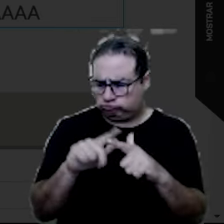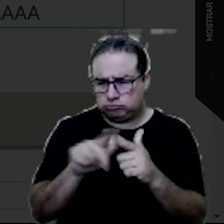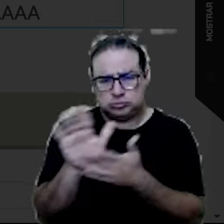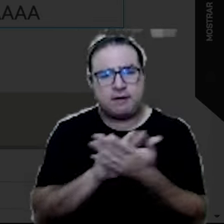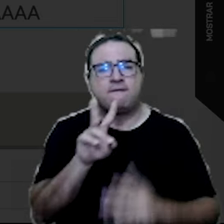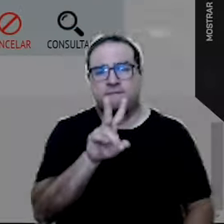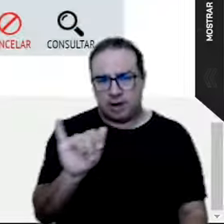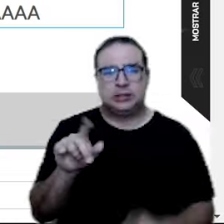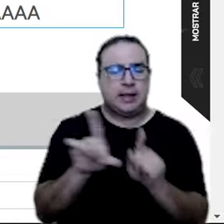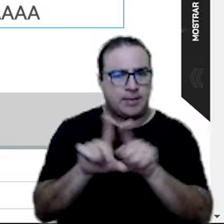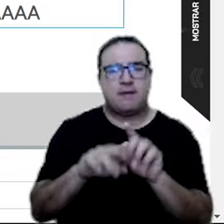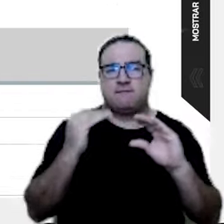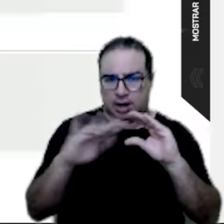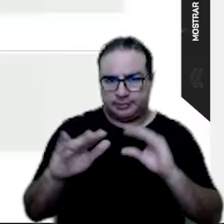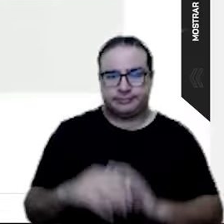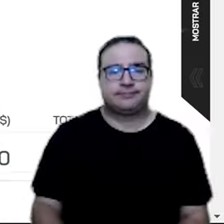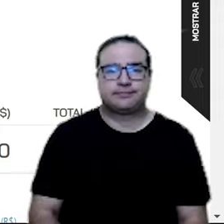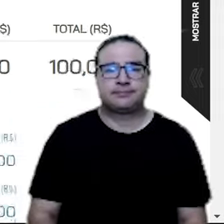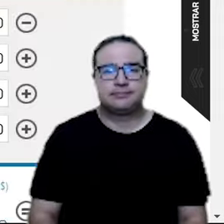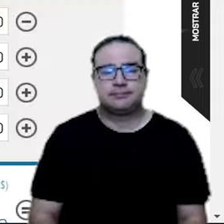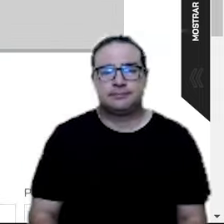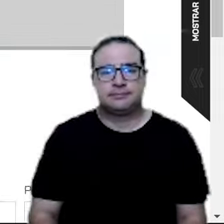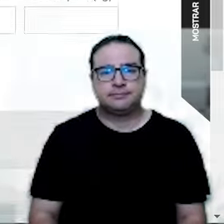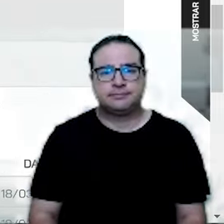você manda aqui ele vai também tá